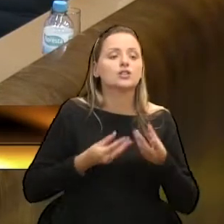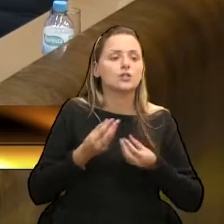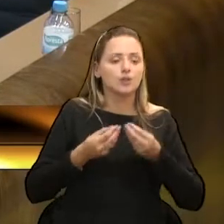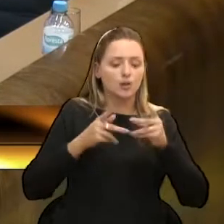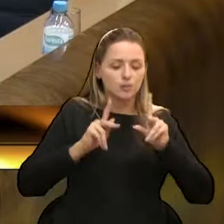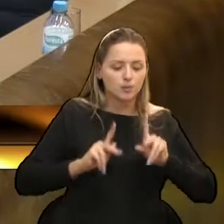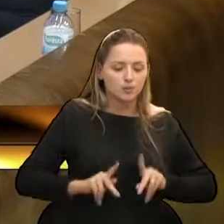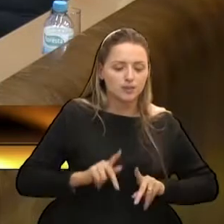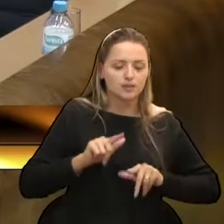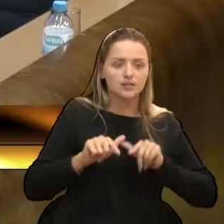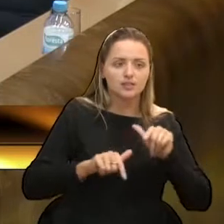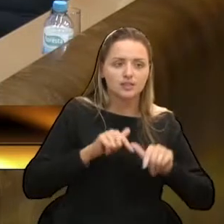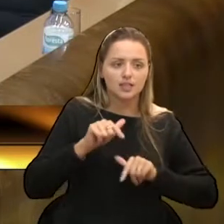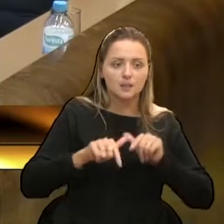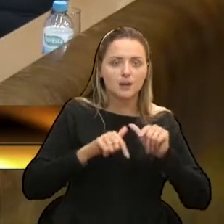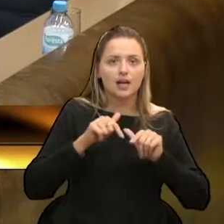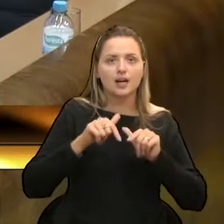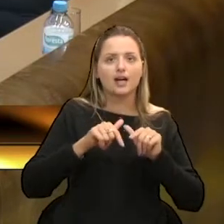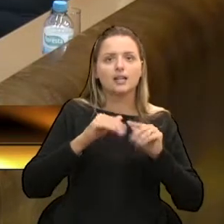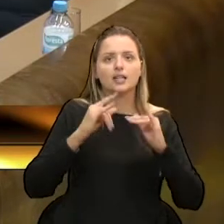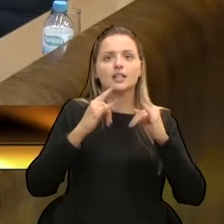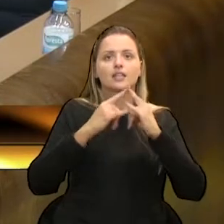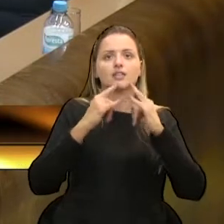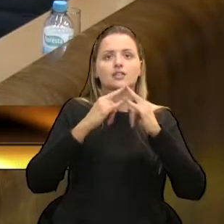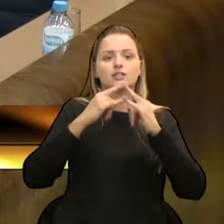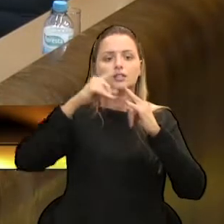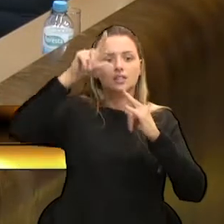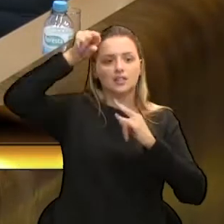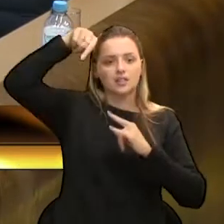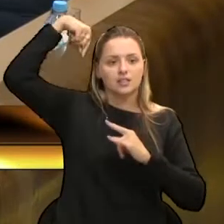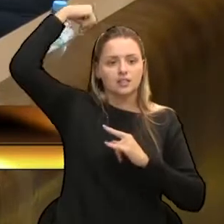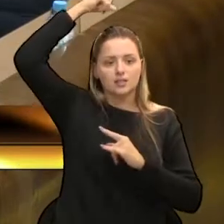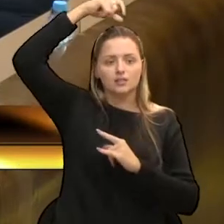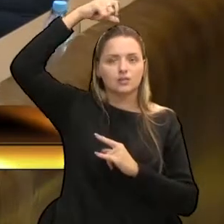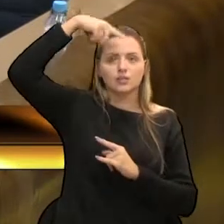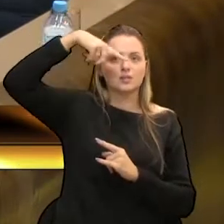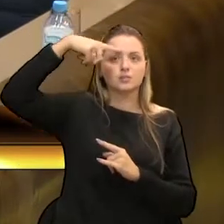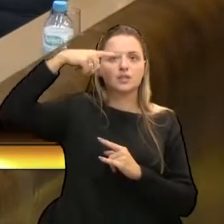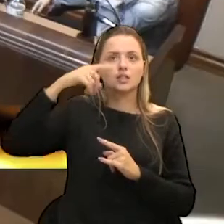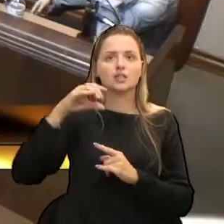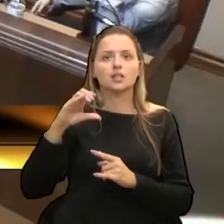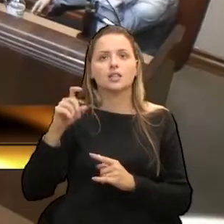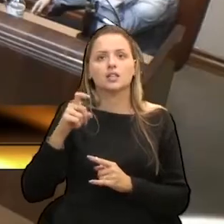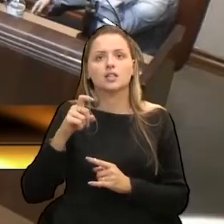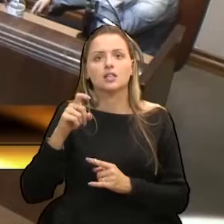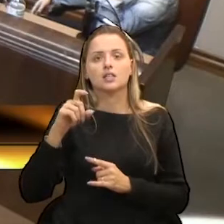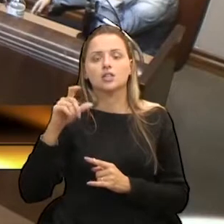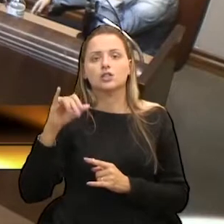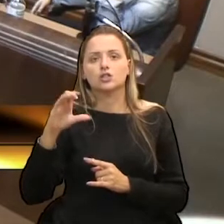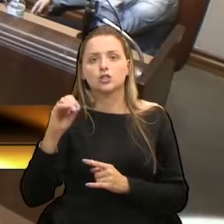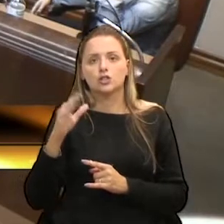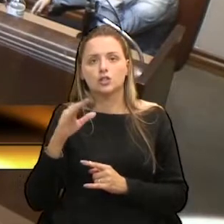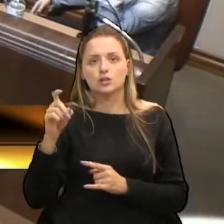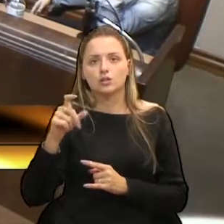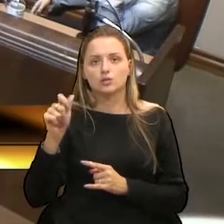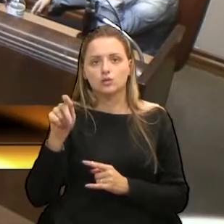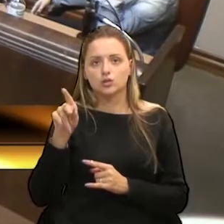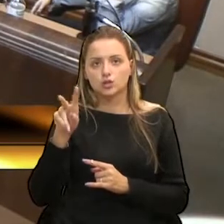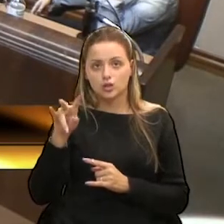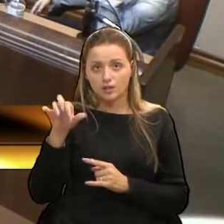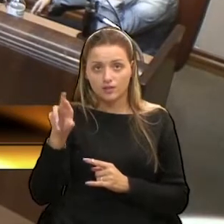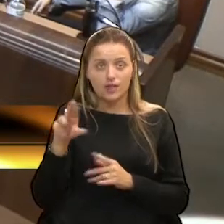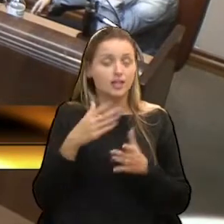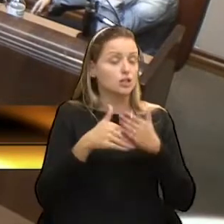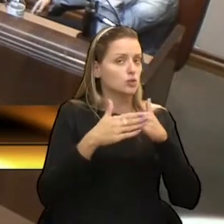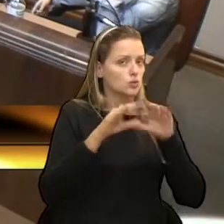do Centro Espírita Casa da Redenção Francisco Xavier e de toda a comunidade espírita desta